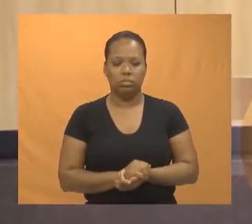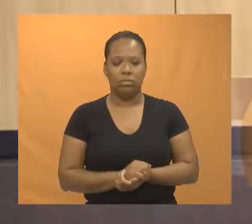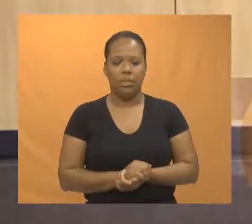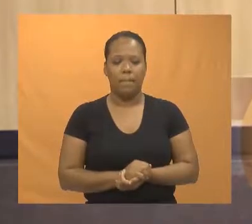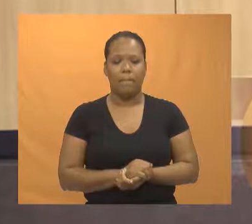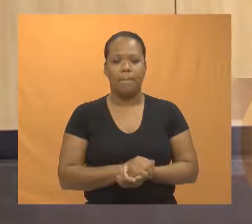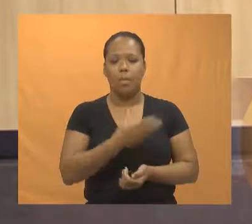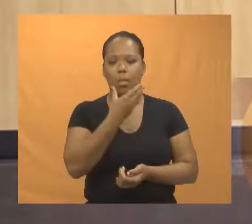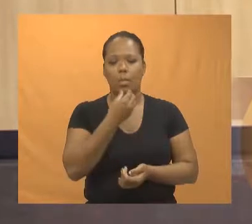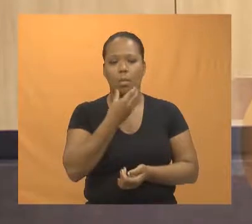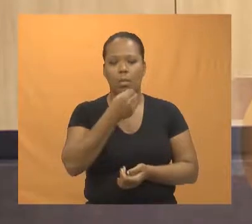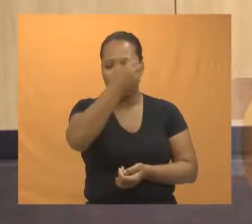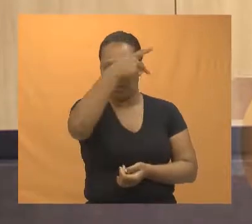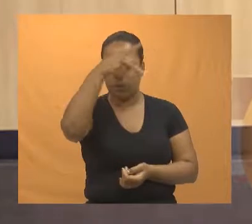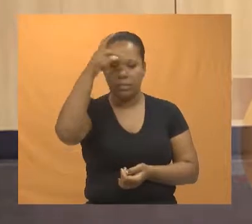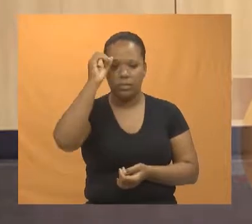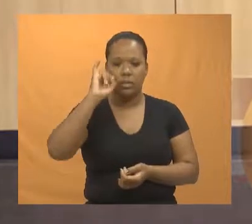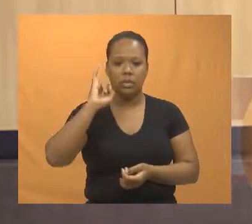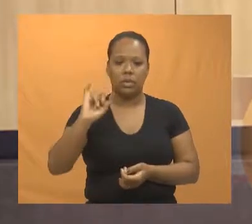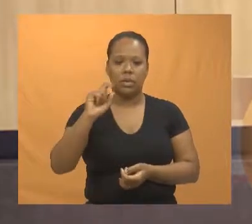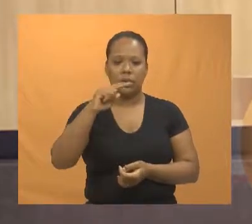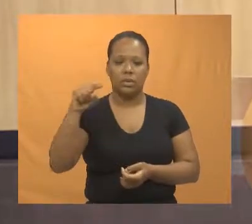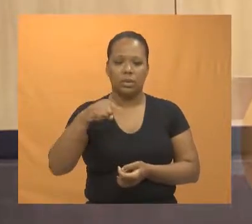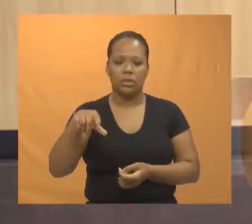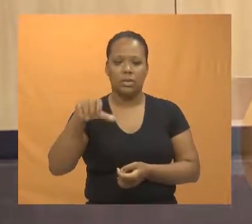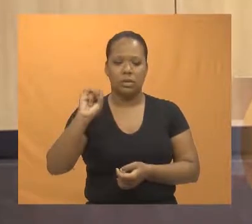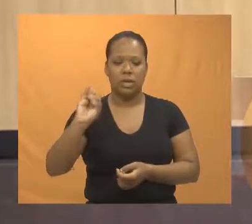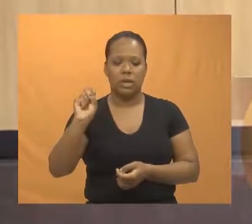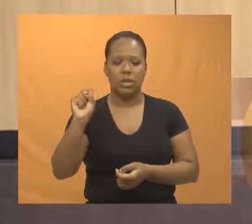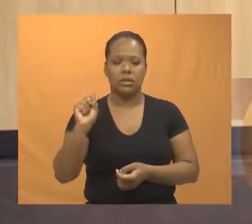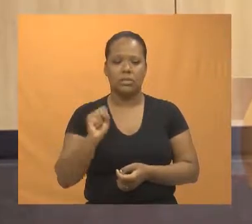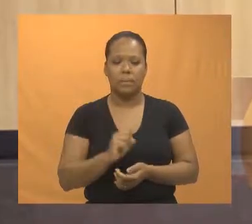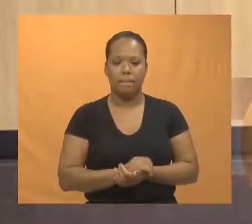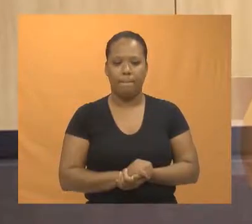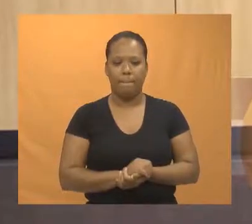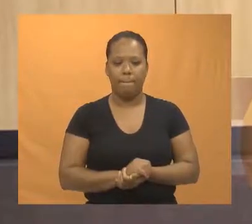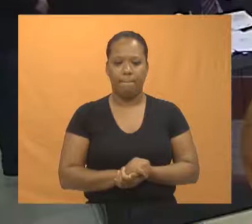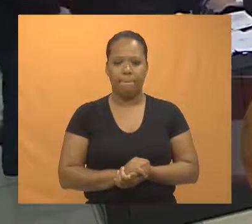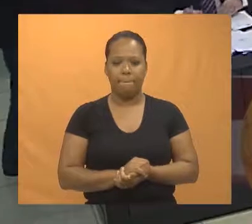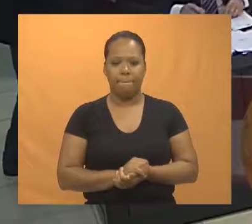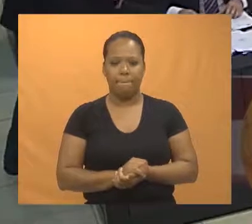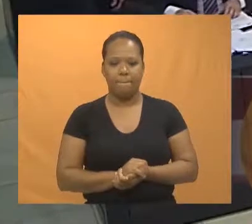Prefeito Municipal Isaías José de Santana.